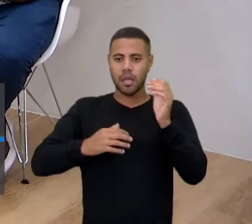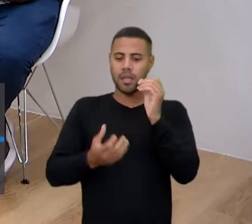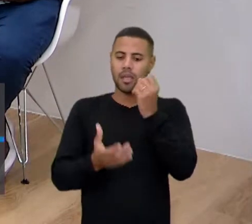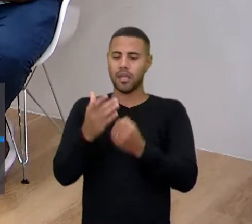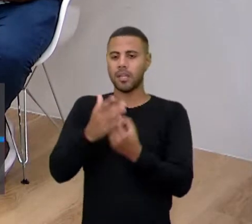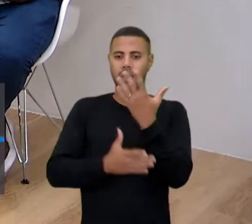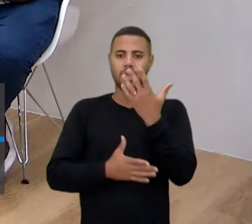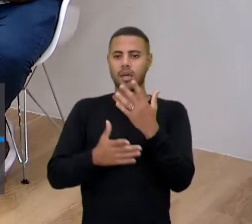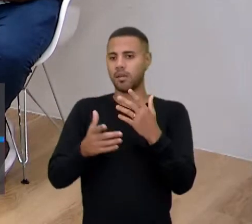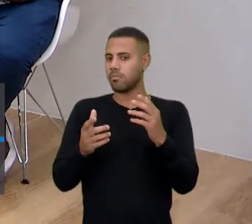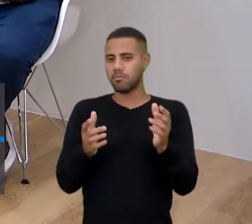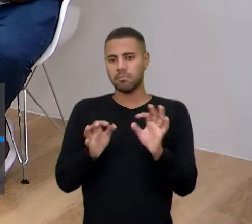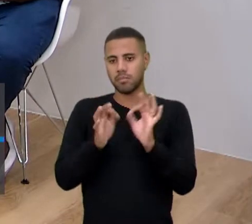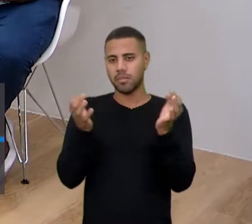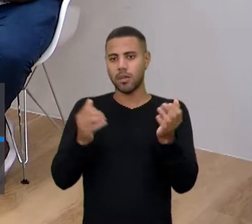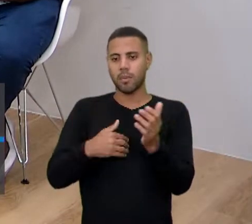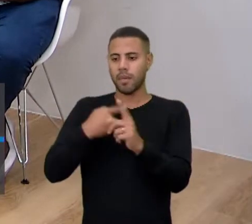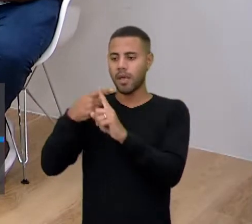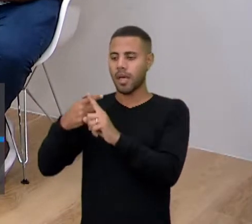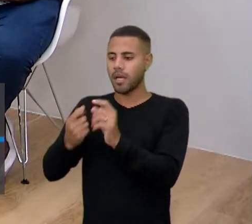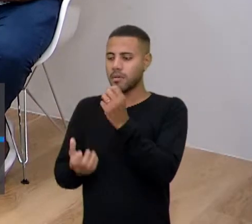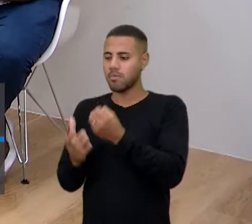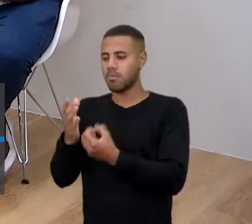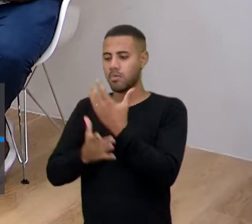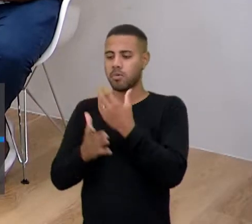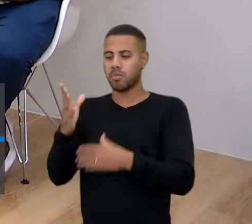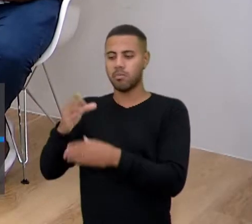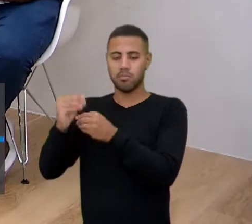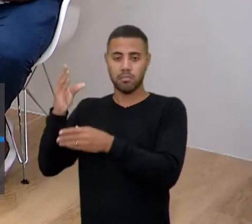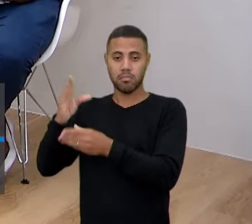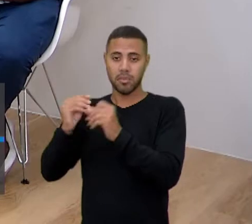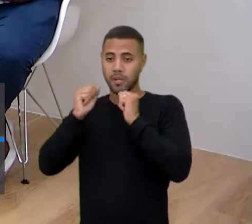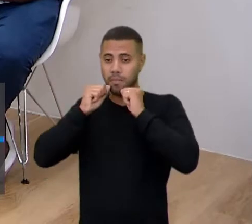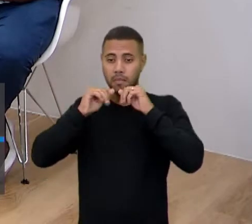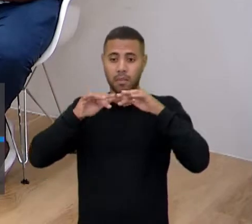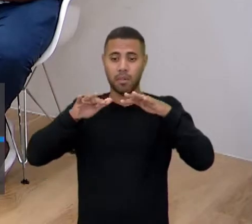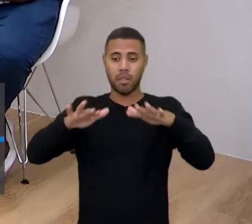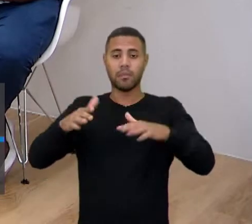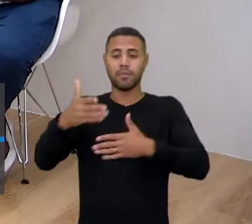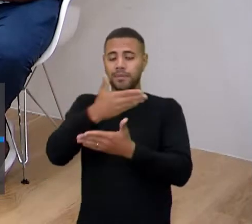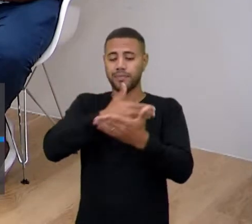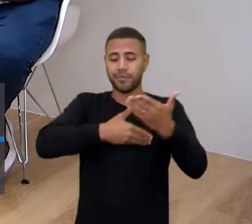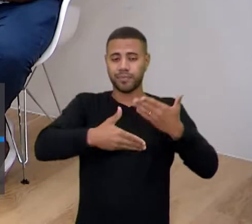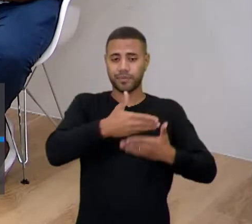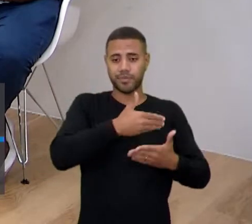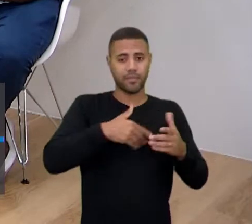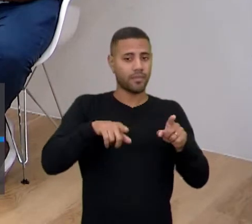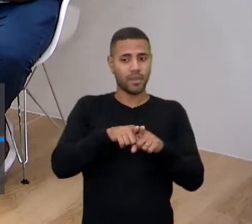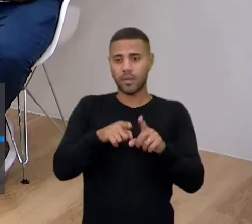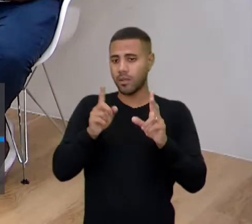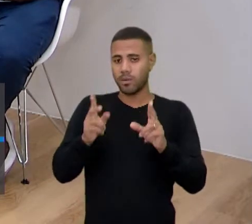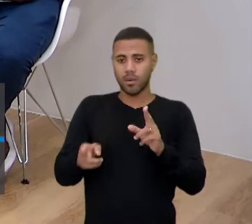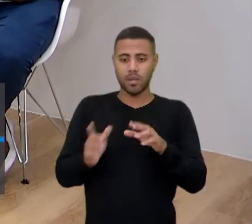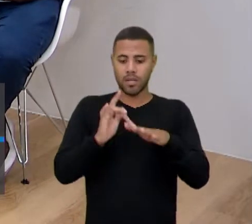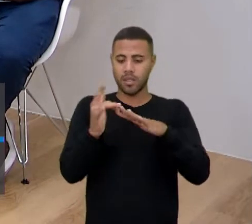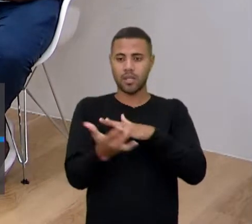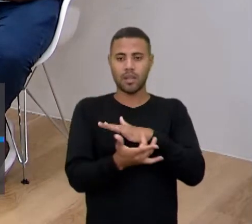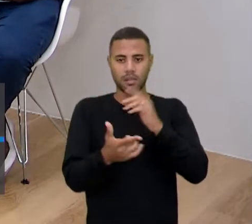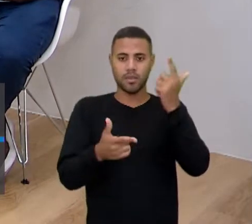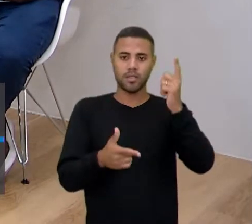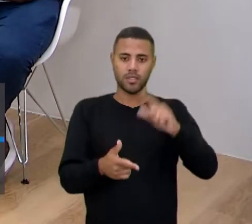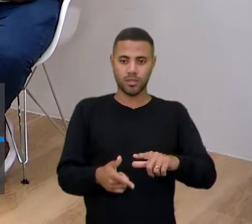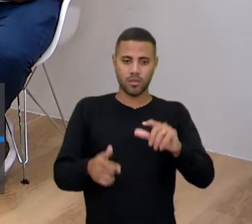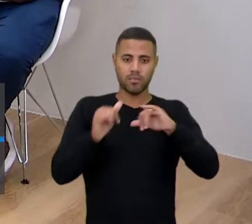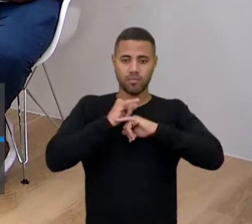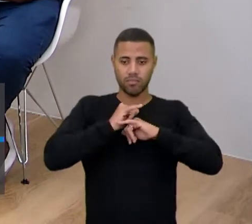que ele produz, cria-se uma outra informação, que é o meme, é uma delas, né? Repercute nas redes sociais e volta a ser notícia. Olha que coisa